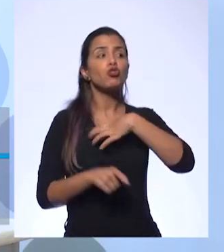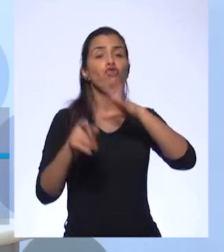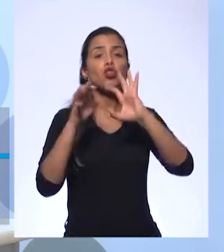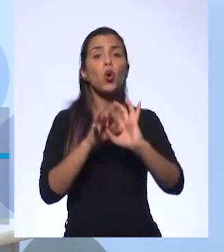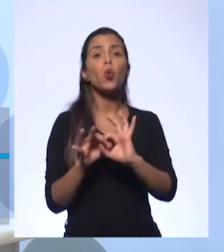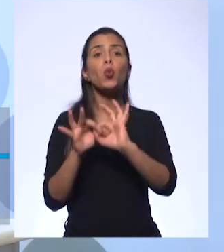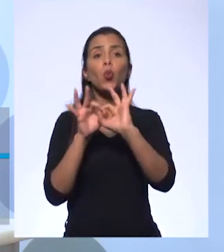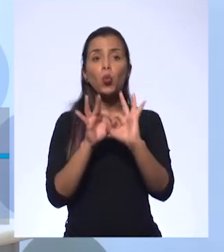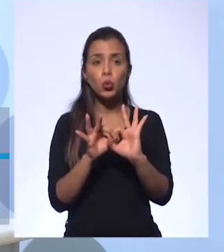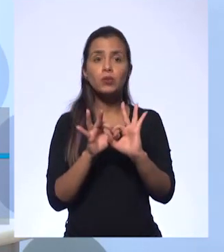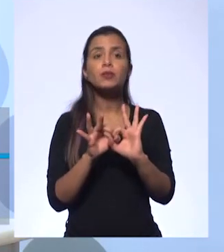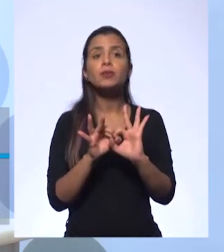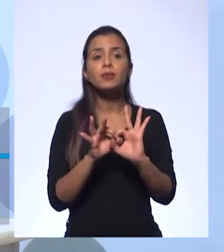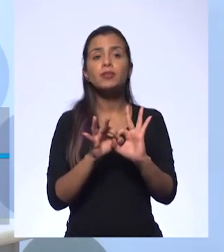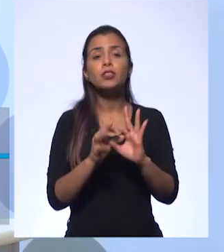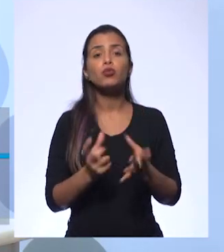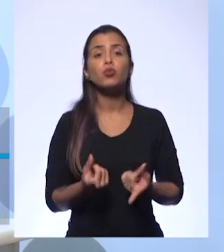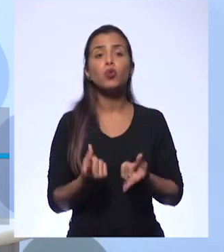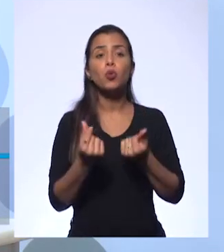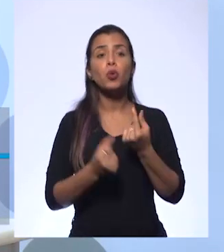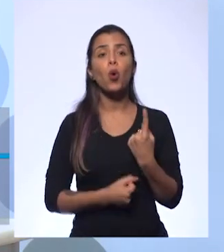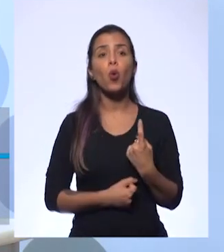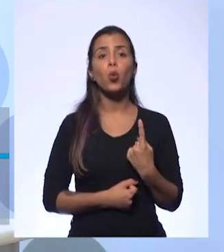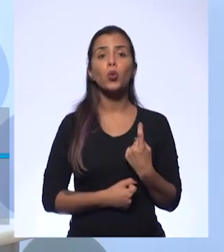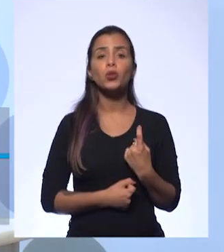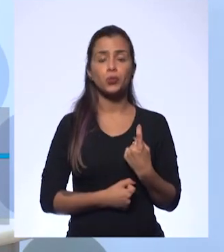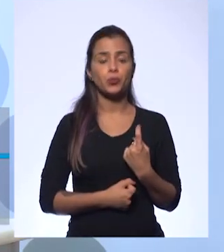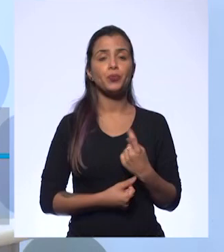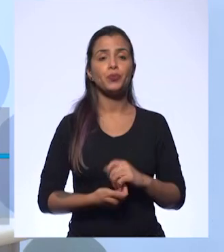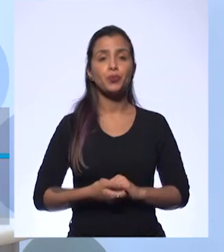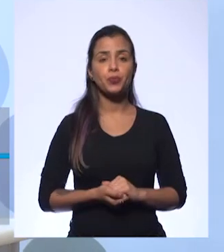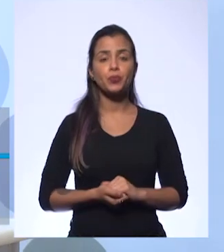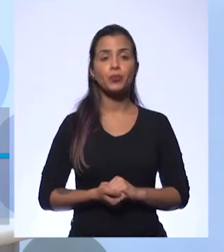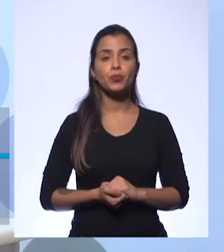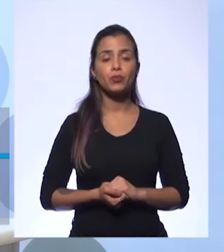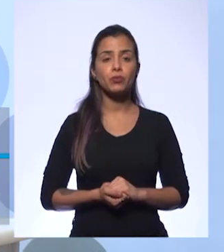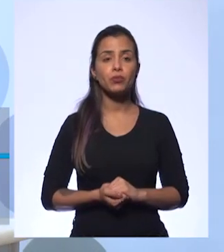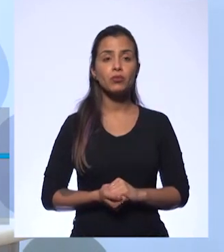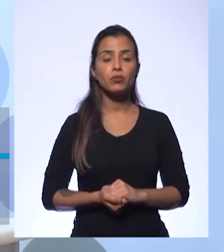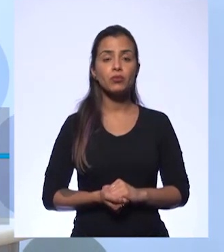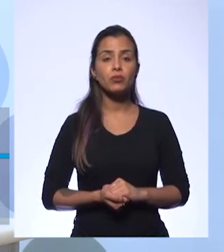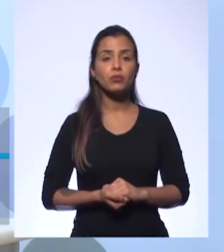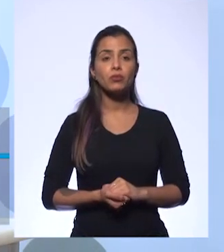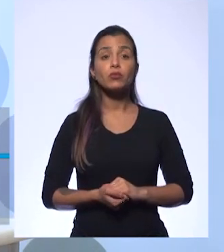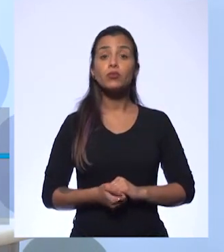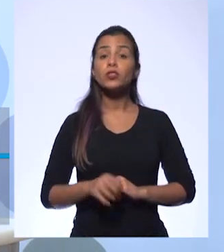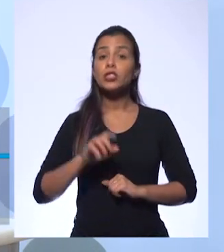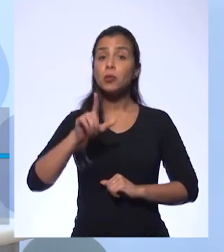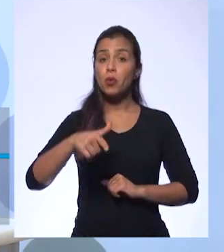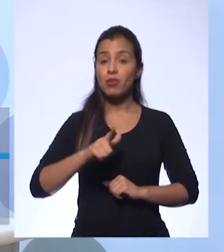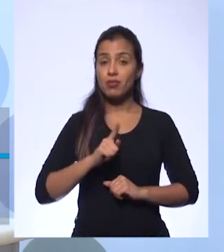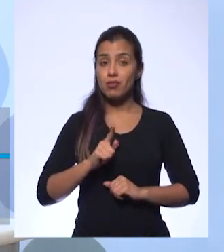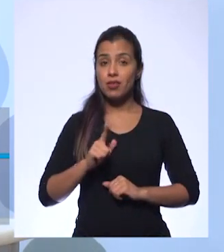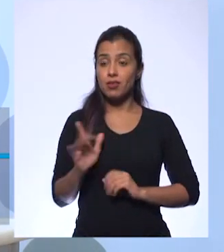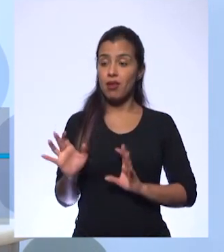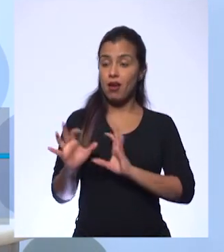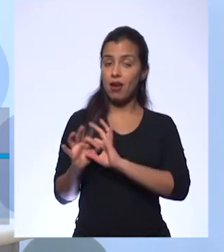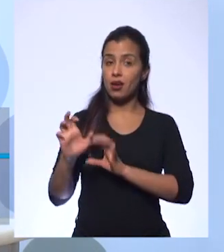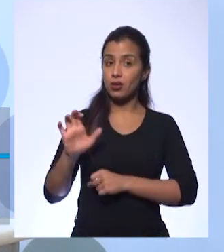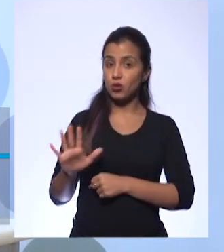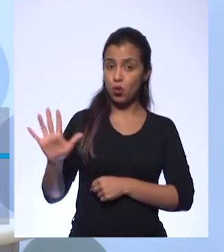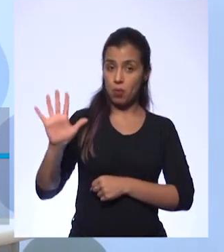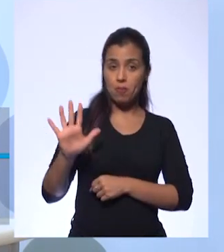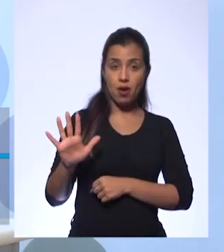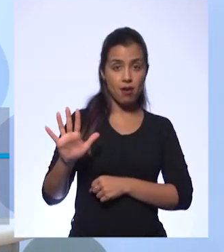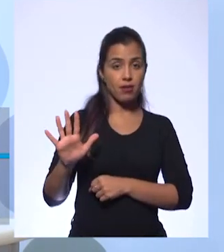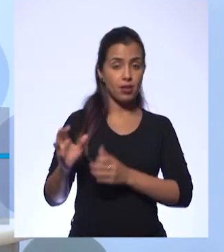para um bloco econômico único. E aí vem a formação, né, da União Europeia. Logicamente, não foi chamada de União Europeia de